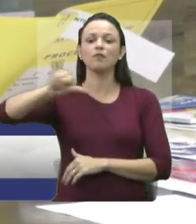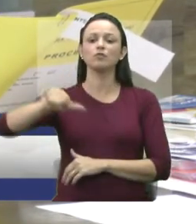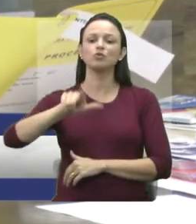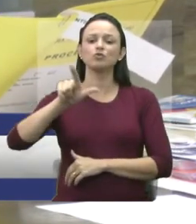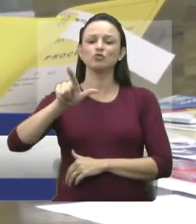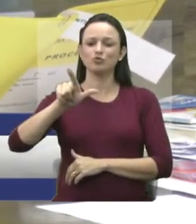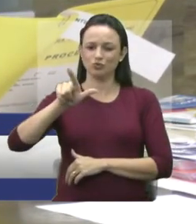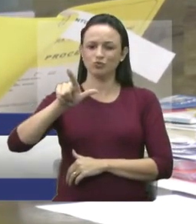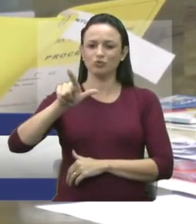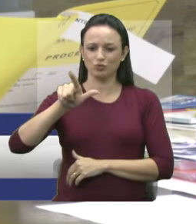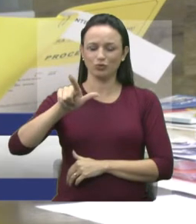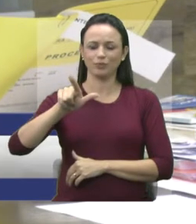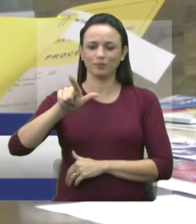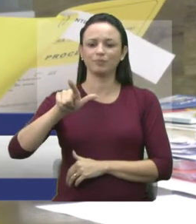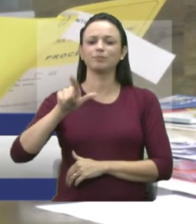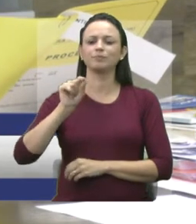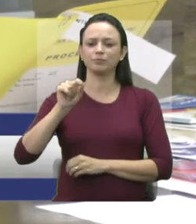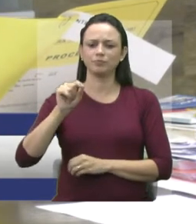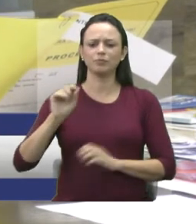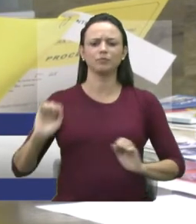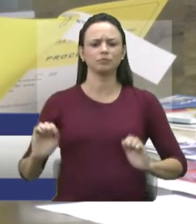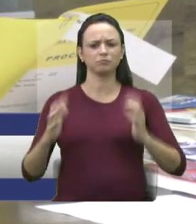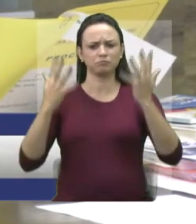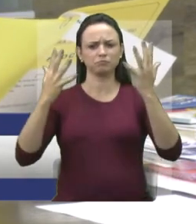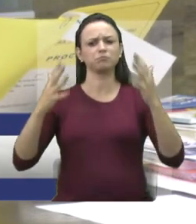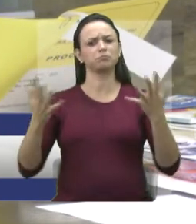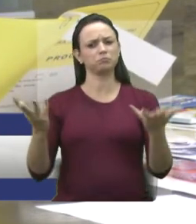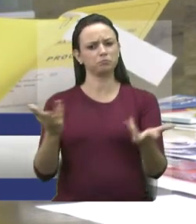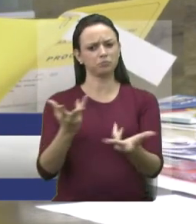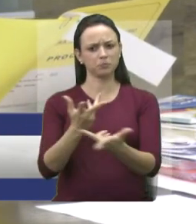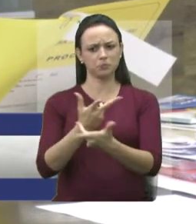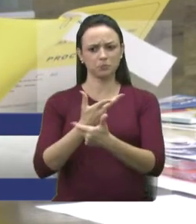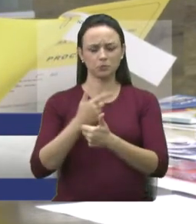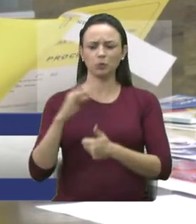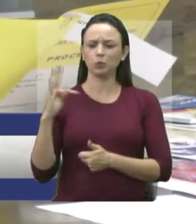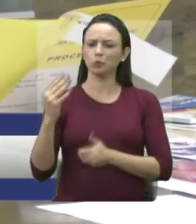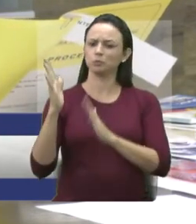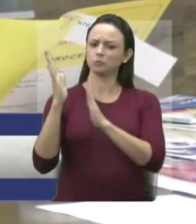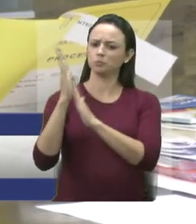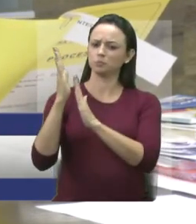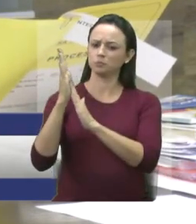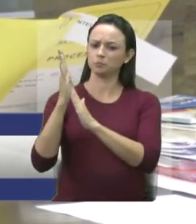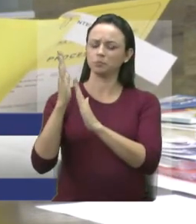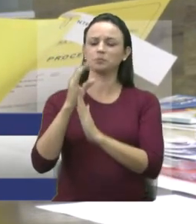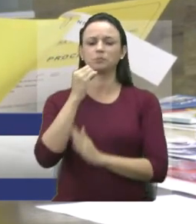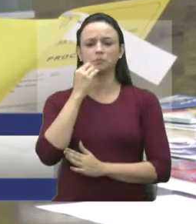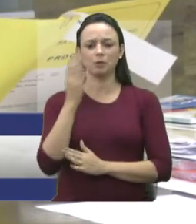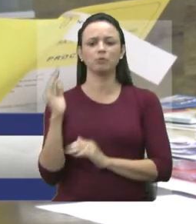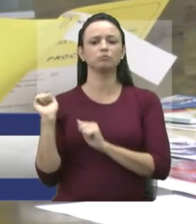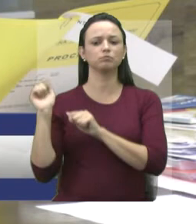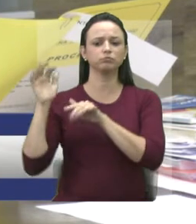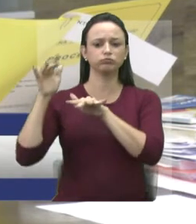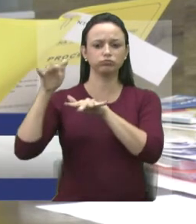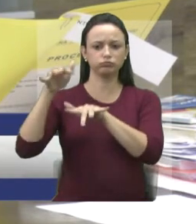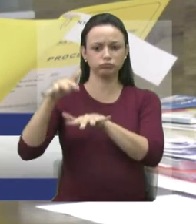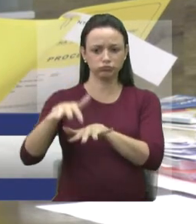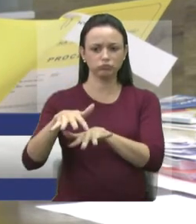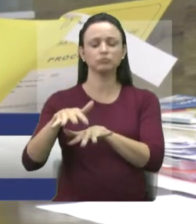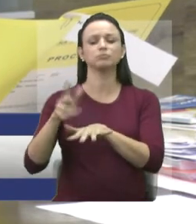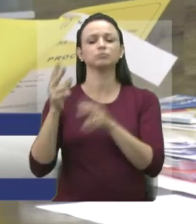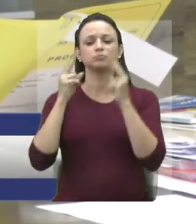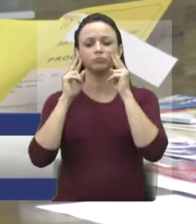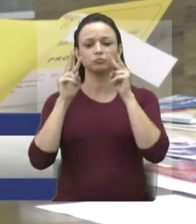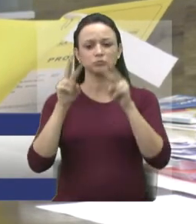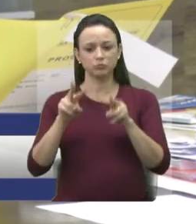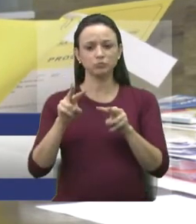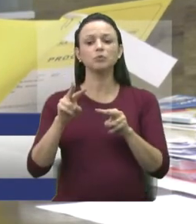O evento foi coroado de pleno êxito, sendo elogiado por todos que compareceram e prestigiaram a solenidade em homenagem aos